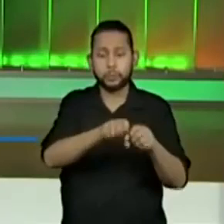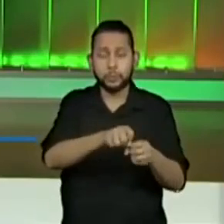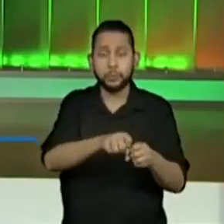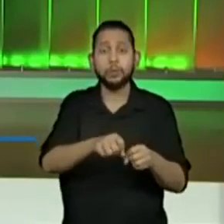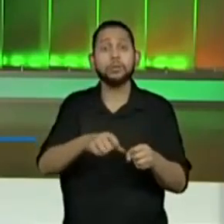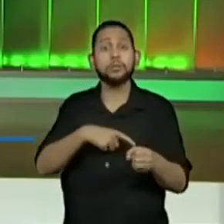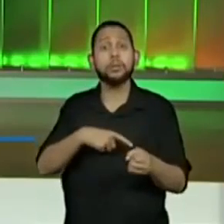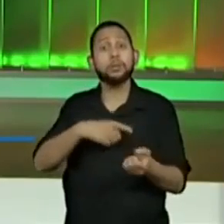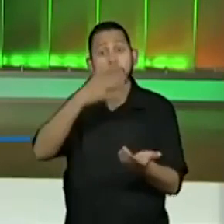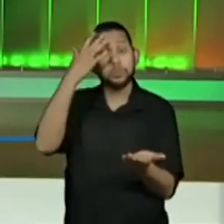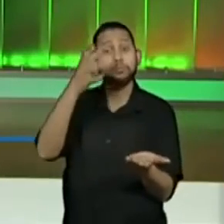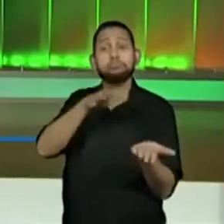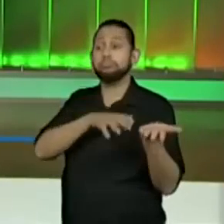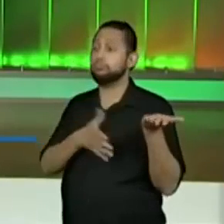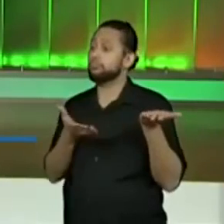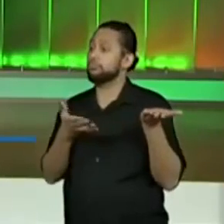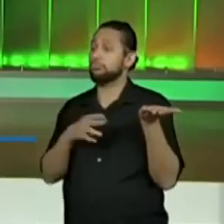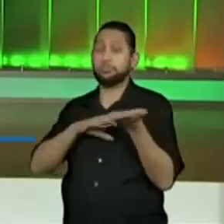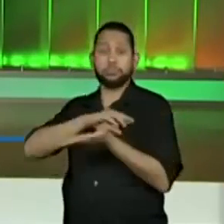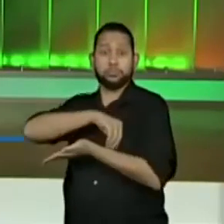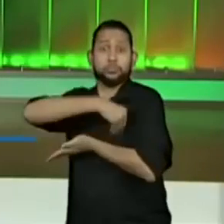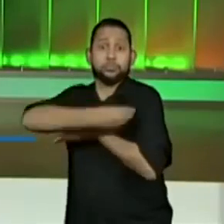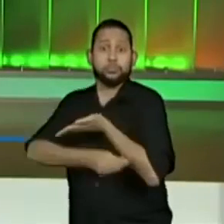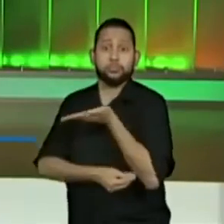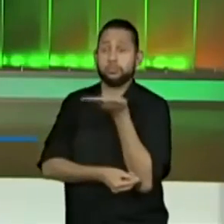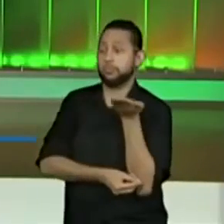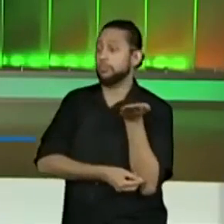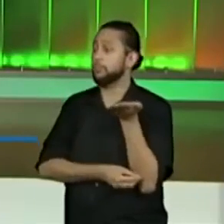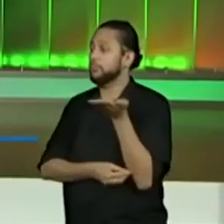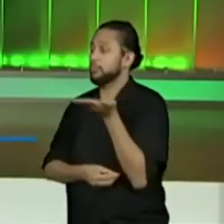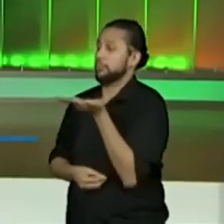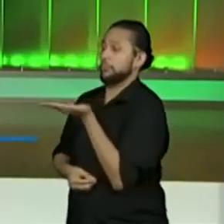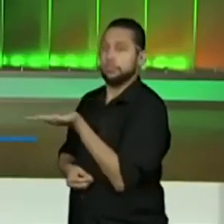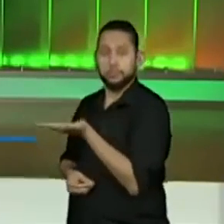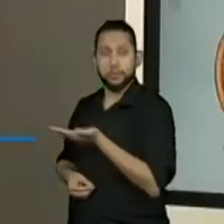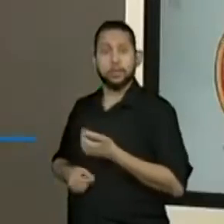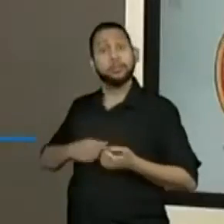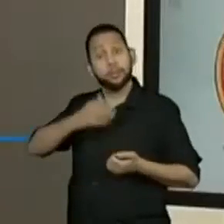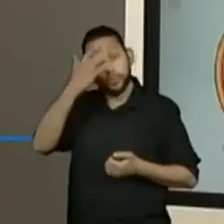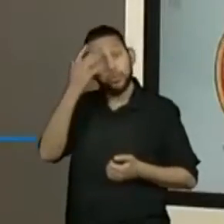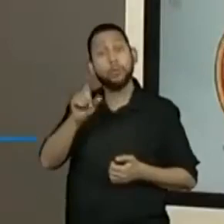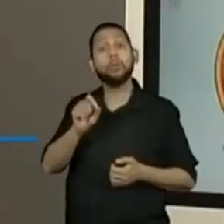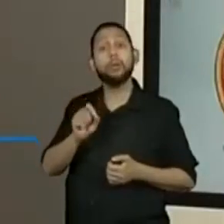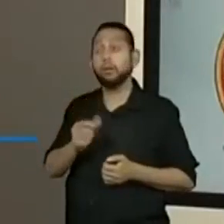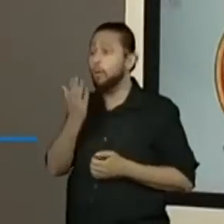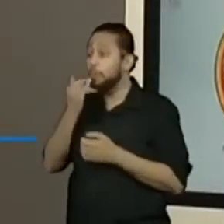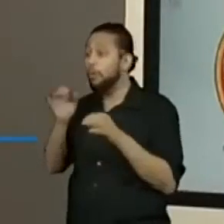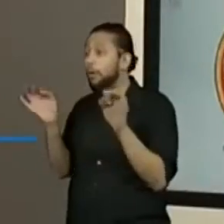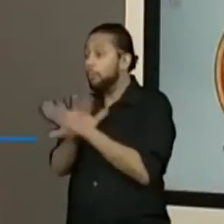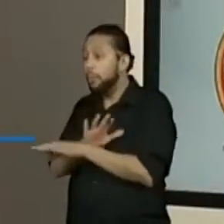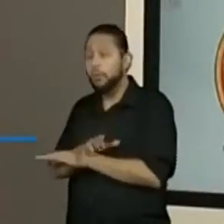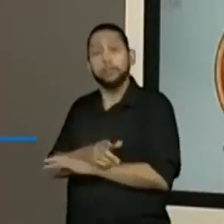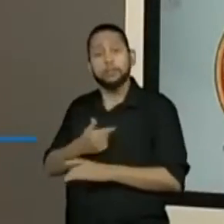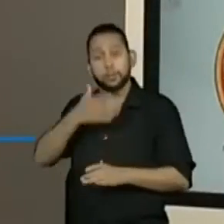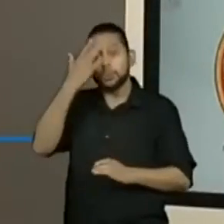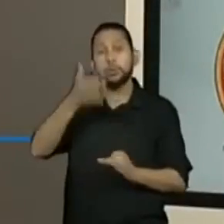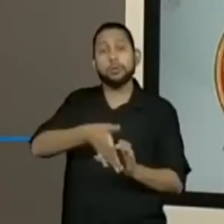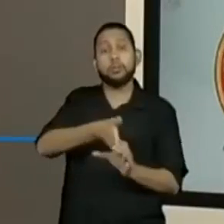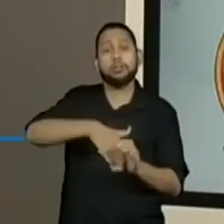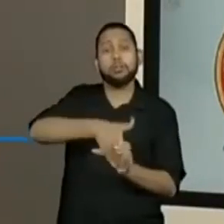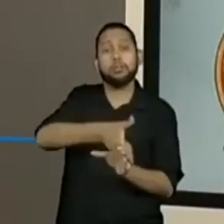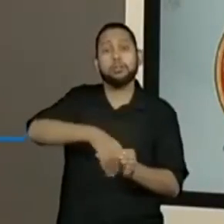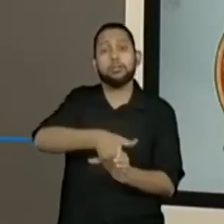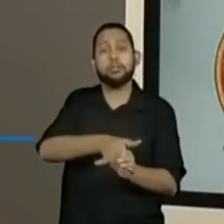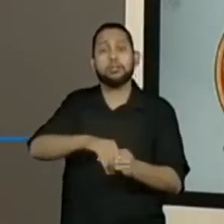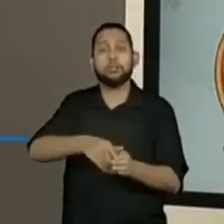os garçons atendentes o pessoal que lavar os utensílios na cozinha e aí vamos falar um pouquinho do